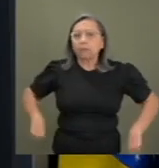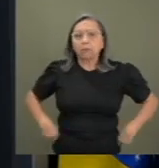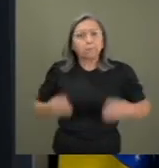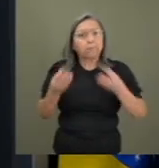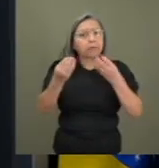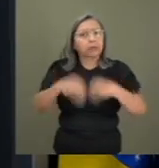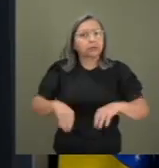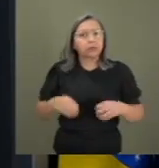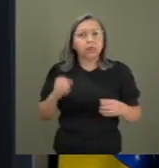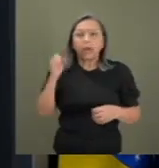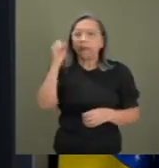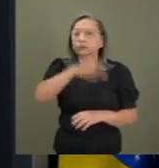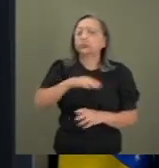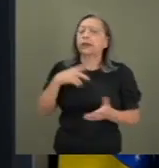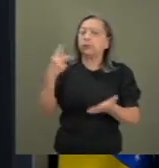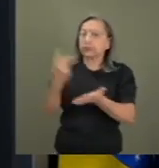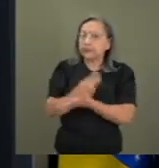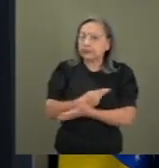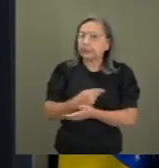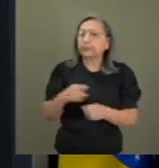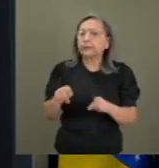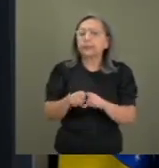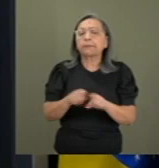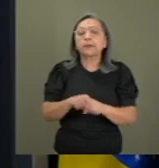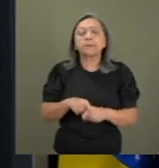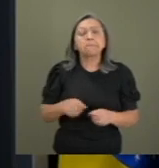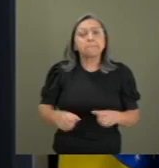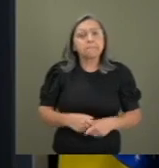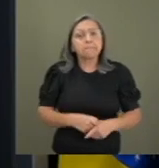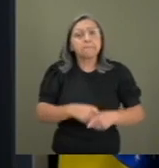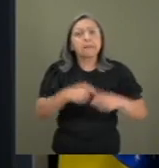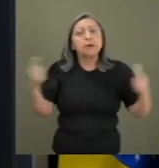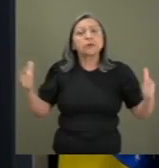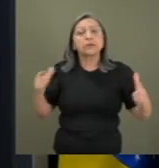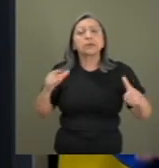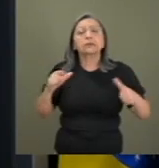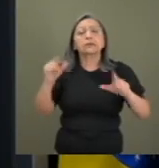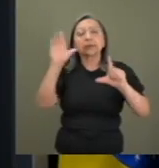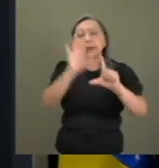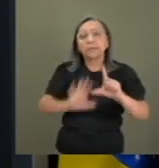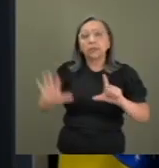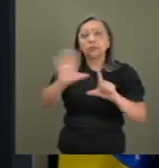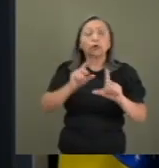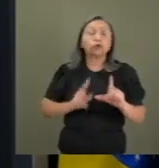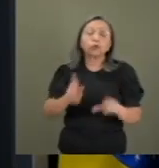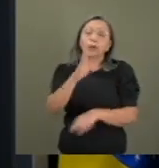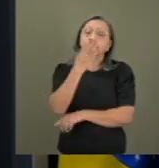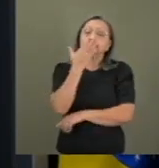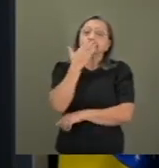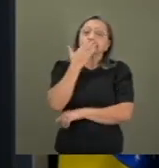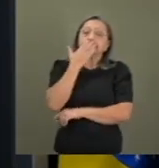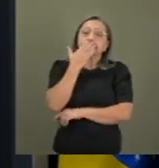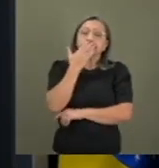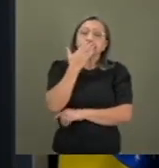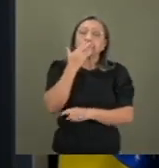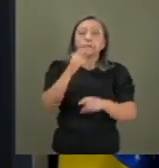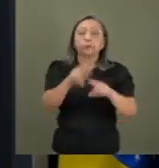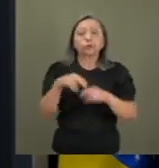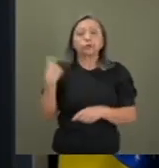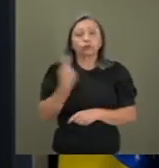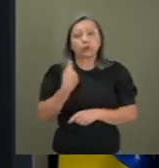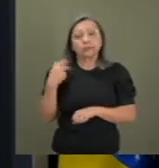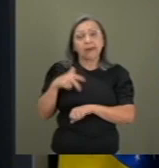está acontecendo e parte expressiva da grande mídia continua calada. Por isso estamos